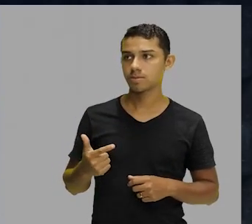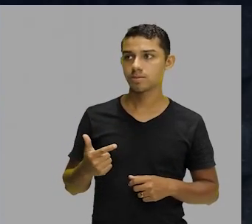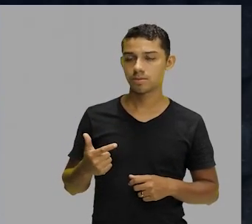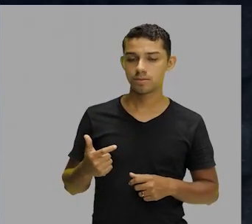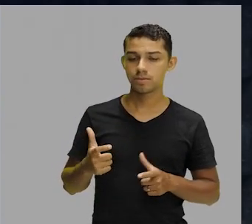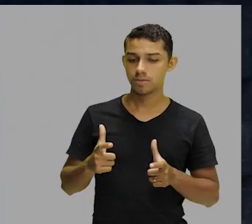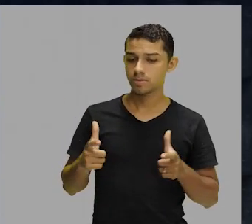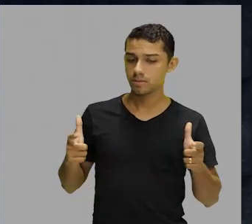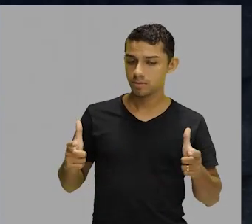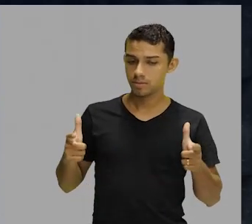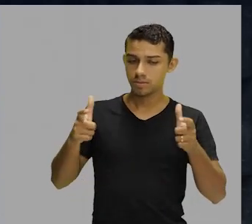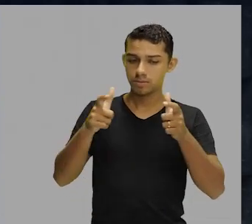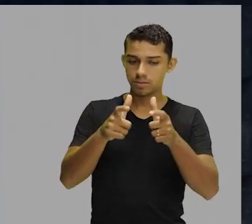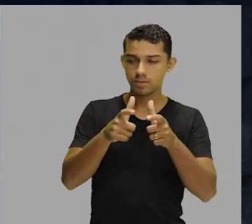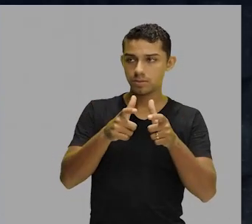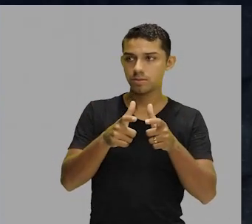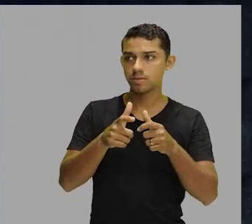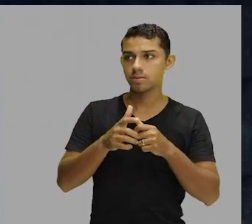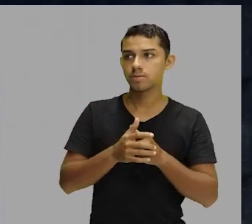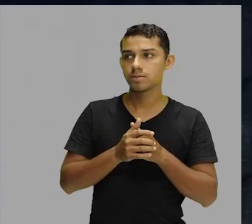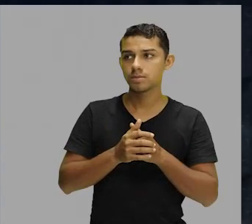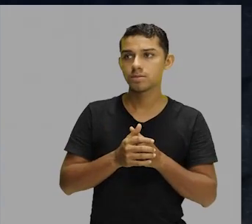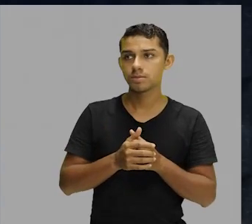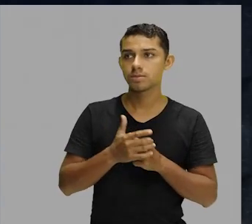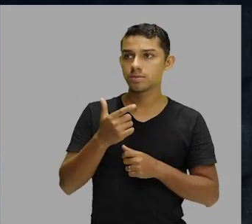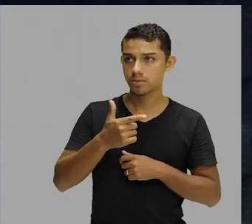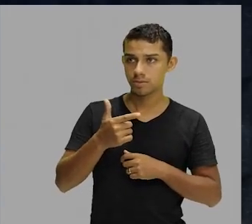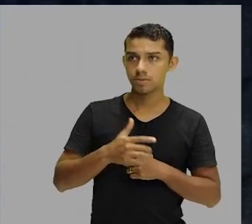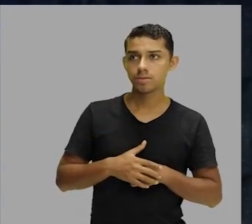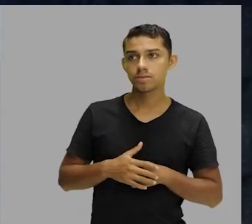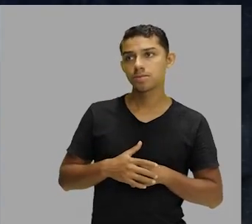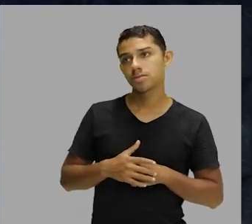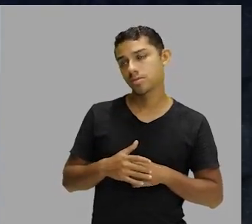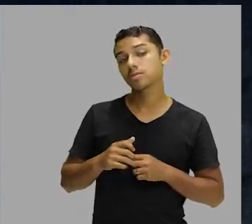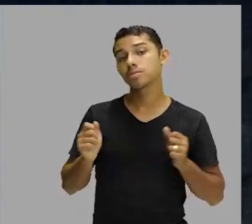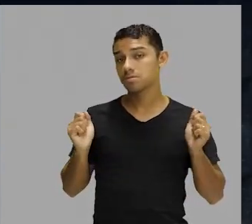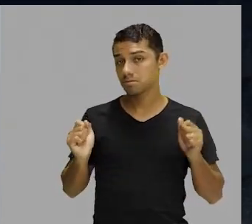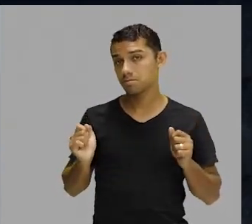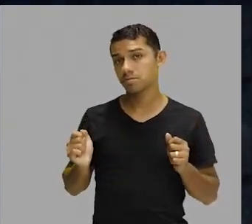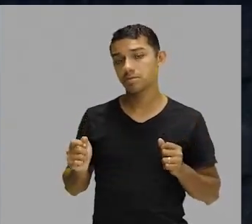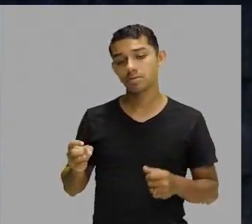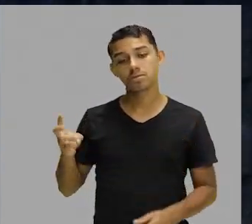base maior do que esse segundo andar aqui, e pode ser o